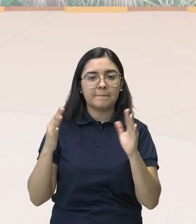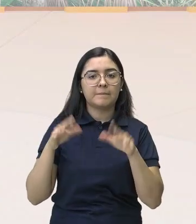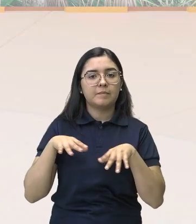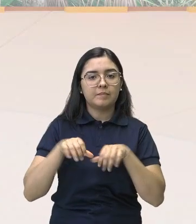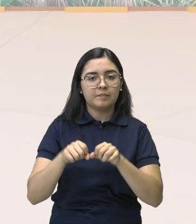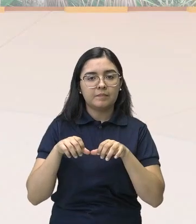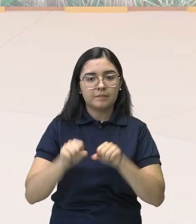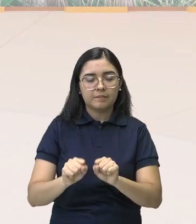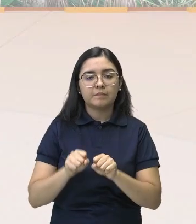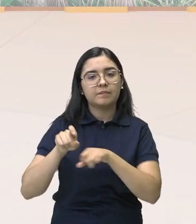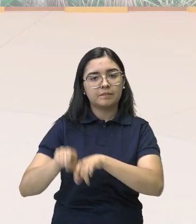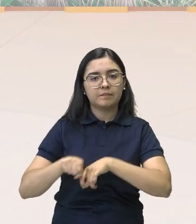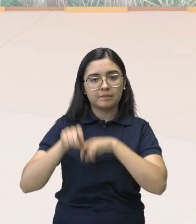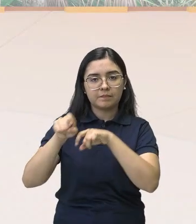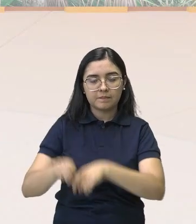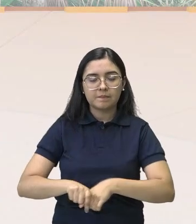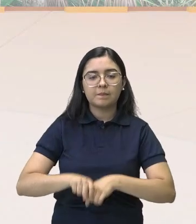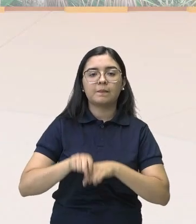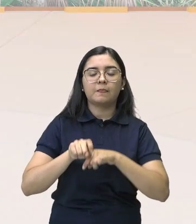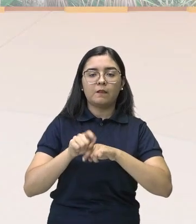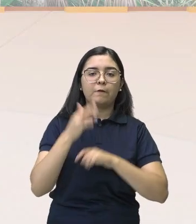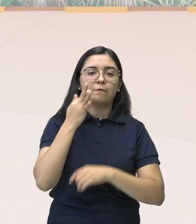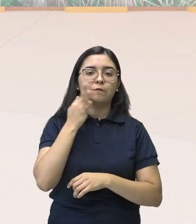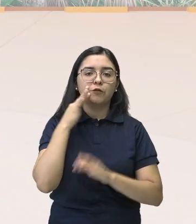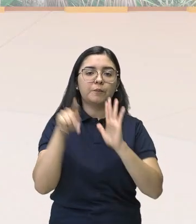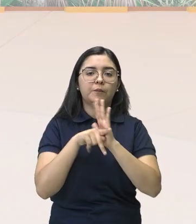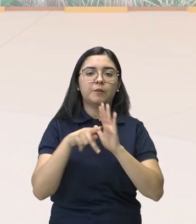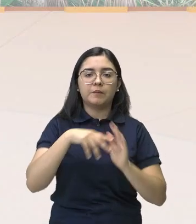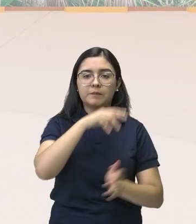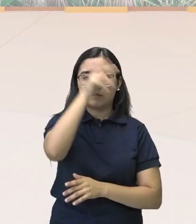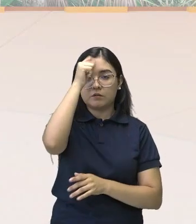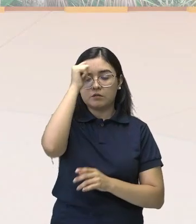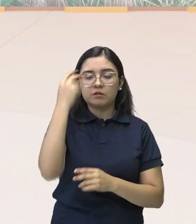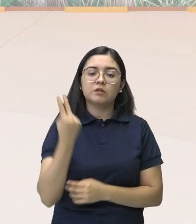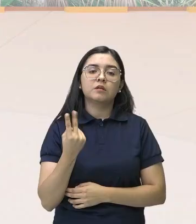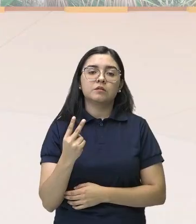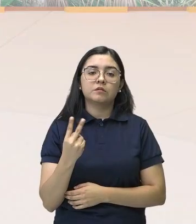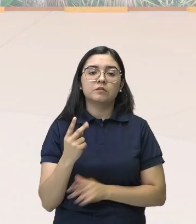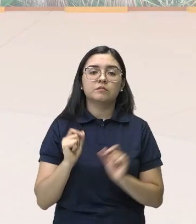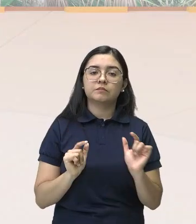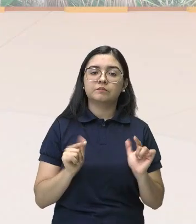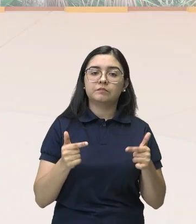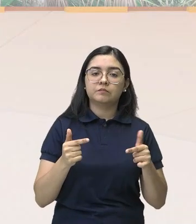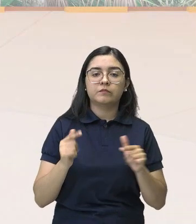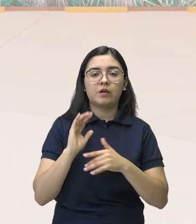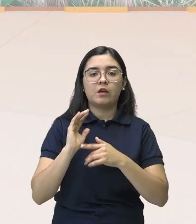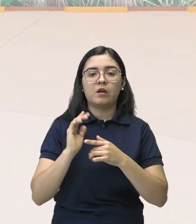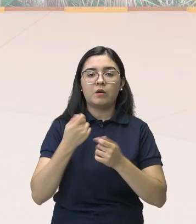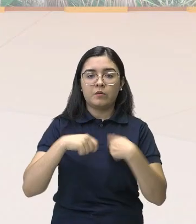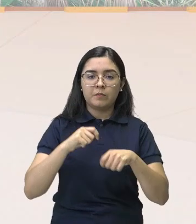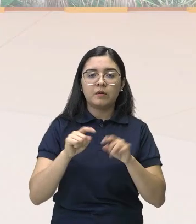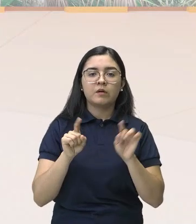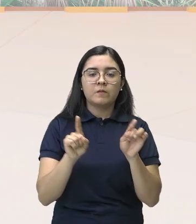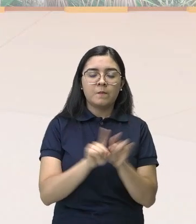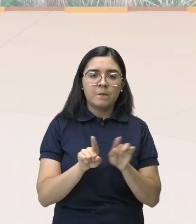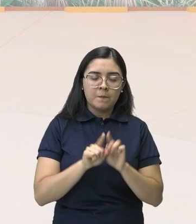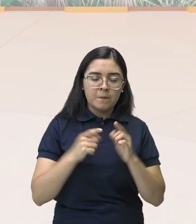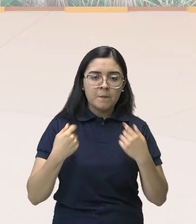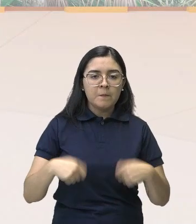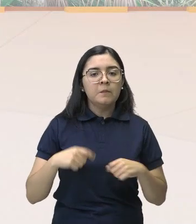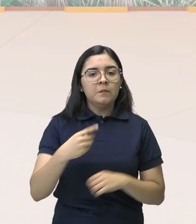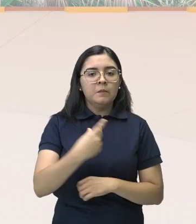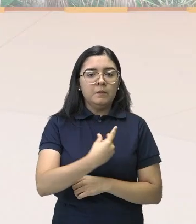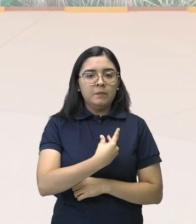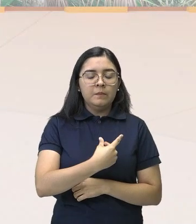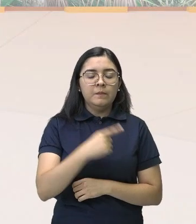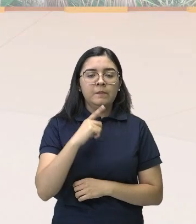das culturas locais, dos nossos frutos amazônicos. Essas duas ações econômicas, elas têm que